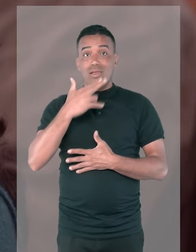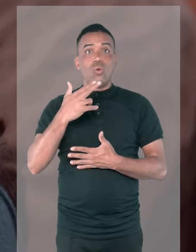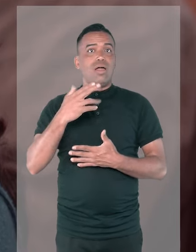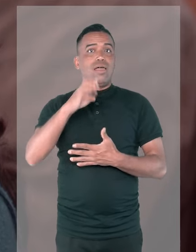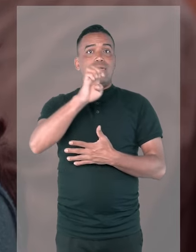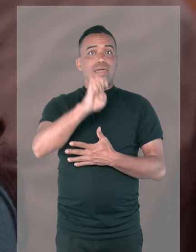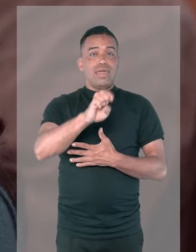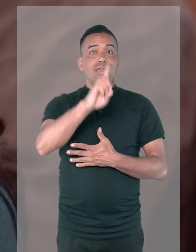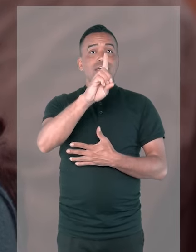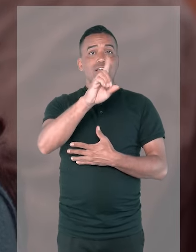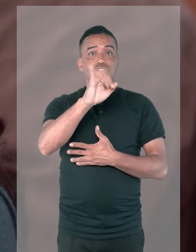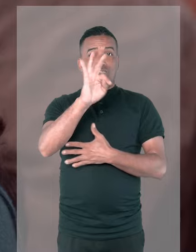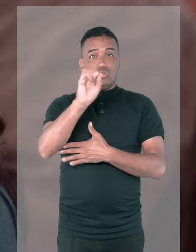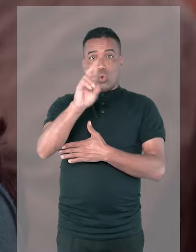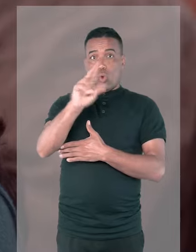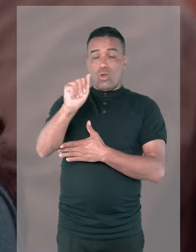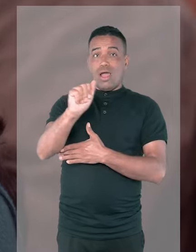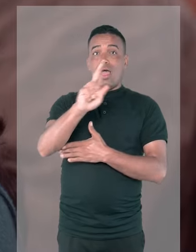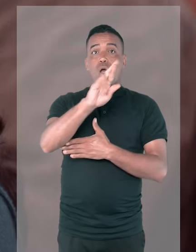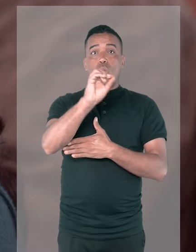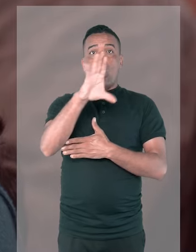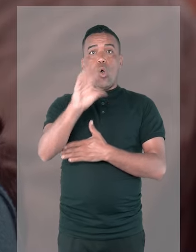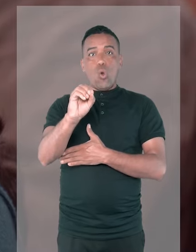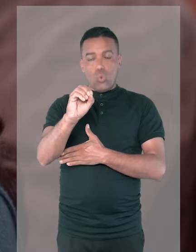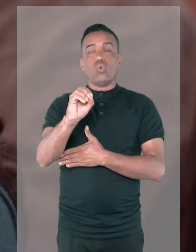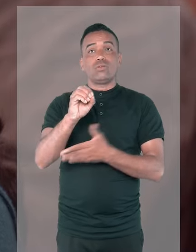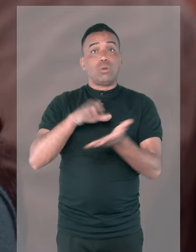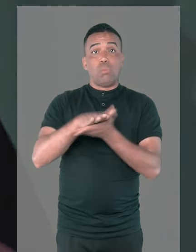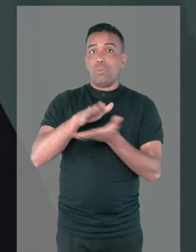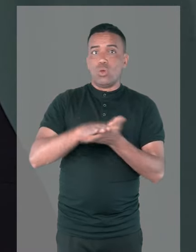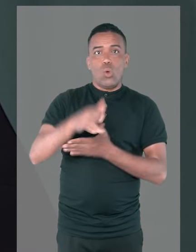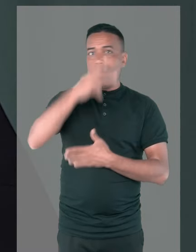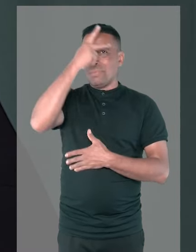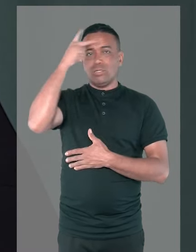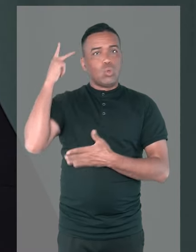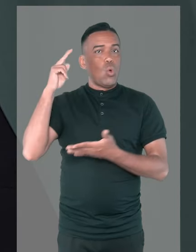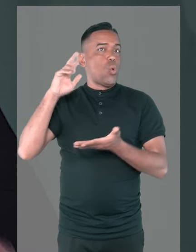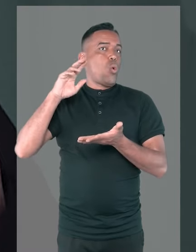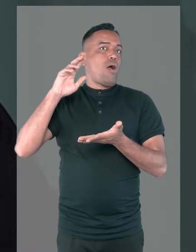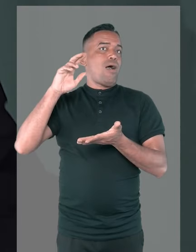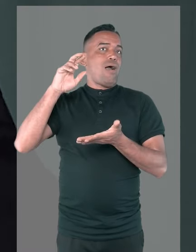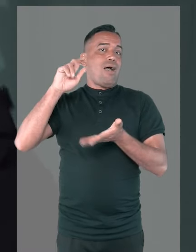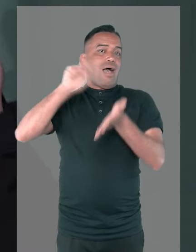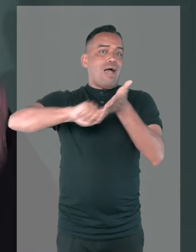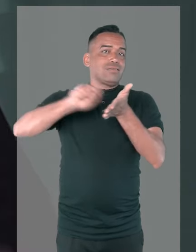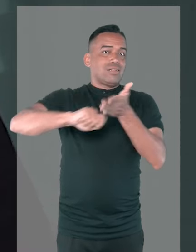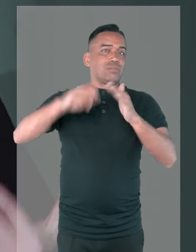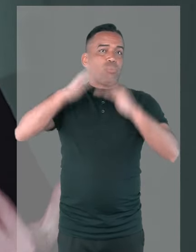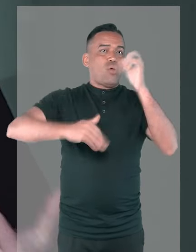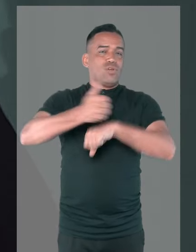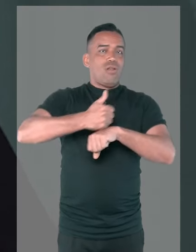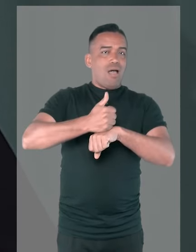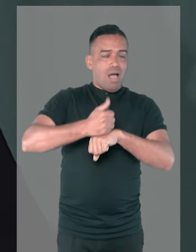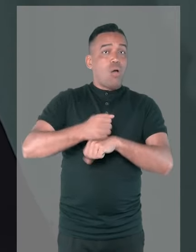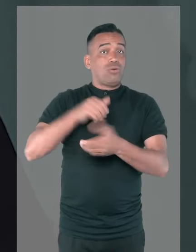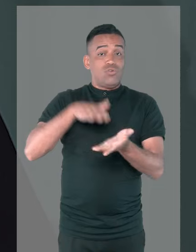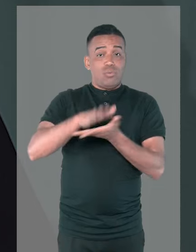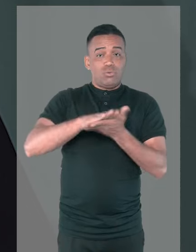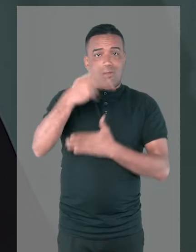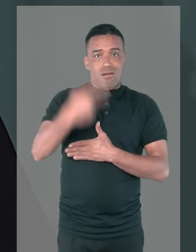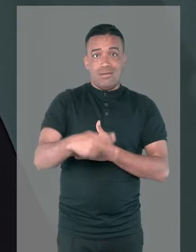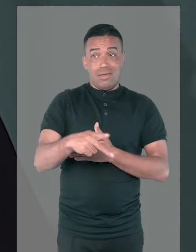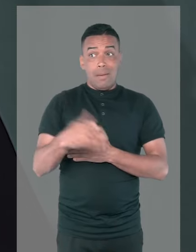publicou títulos de autores hispano-americanos importantes que não tinham sido traduzidos aqui, coisa do passado, mas também